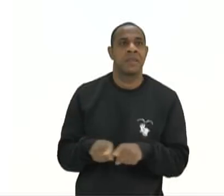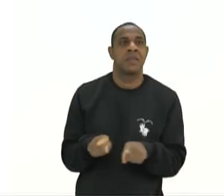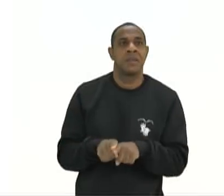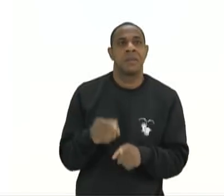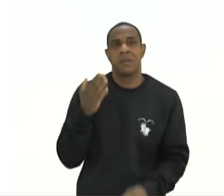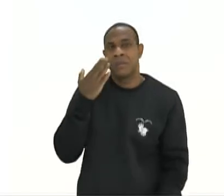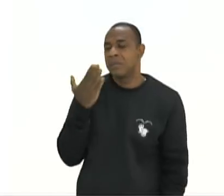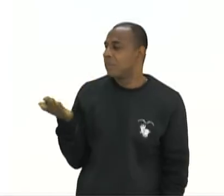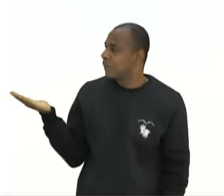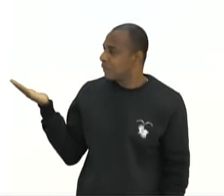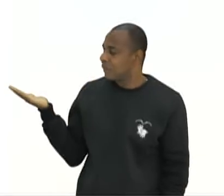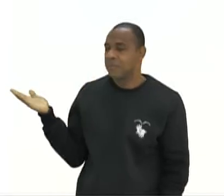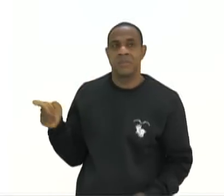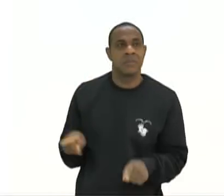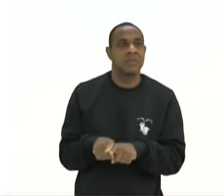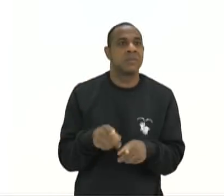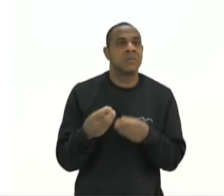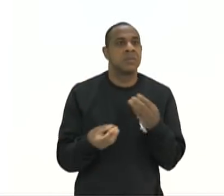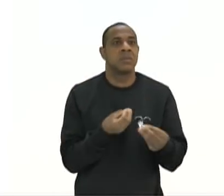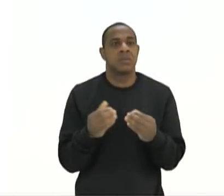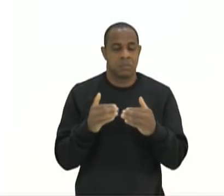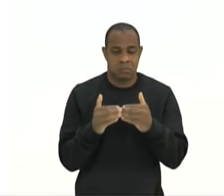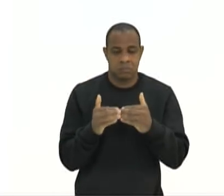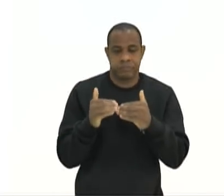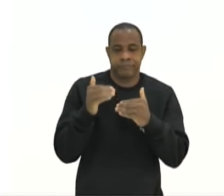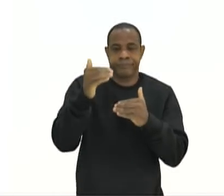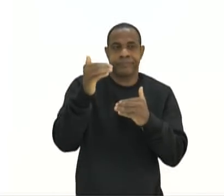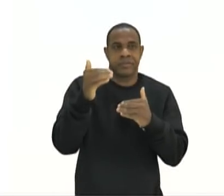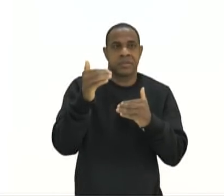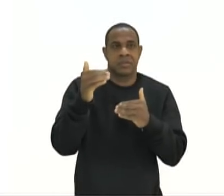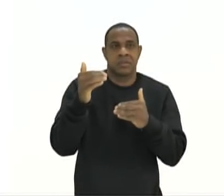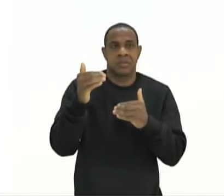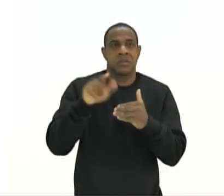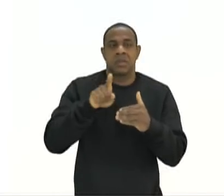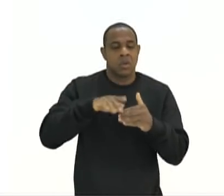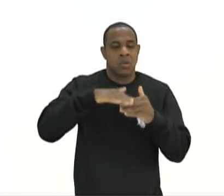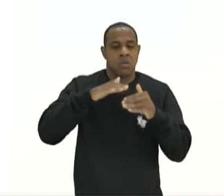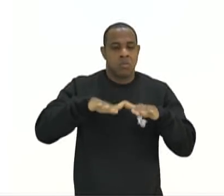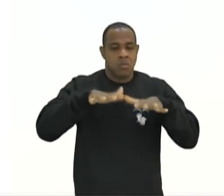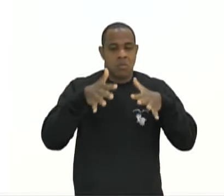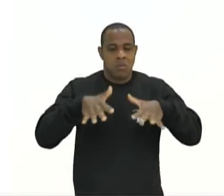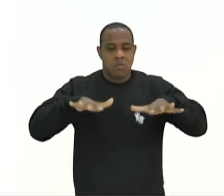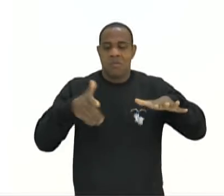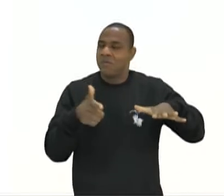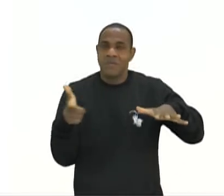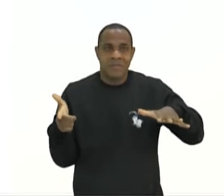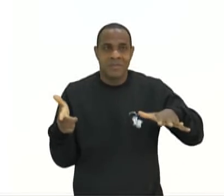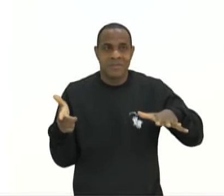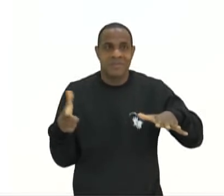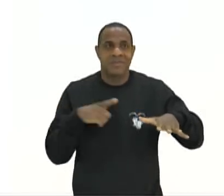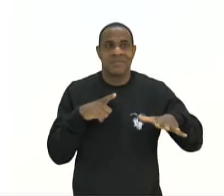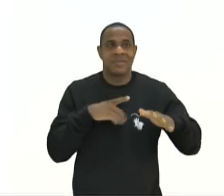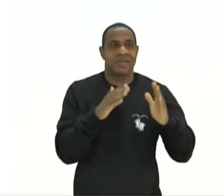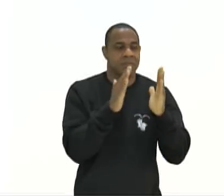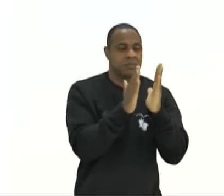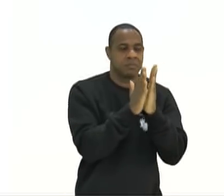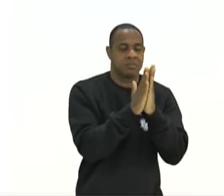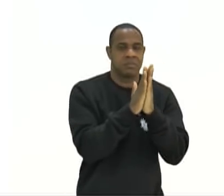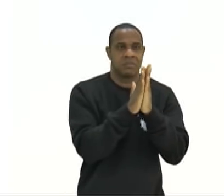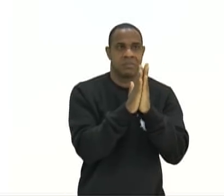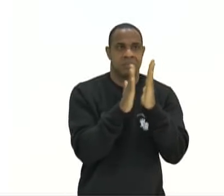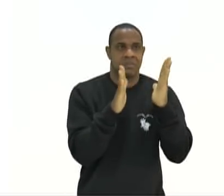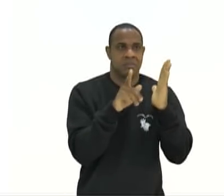onda, porém avançando de maneira sistemática, não de forma ondulada, mas sim você vai ter ela avançando em linha